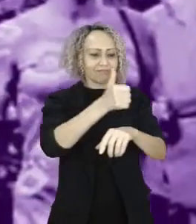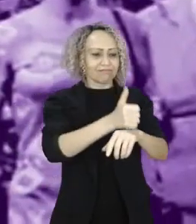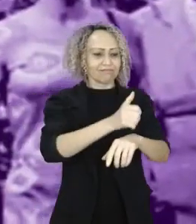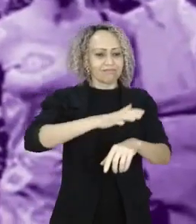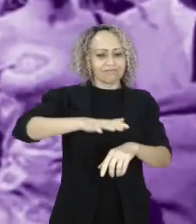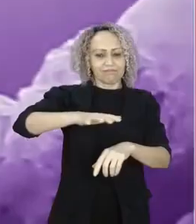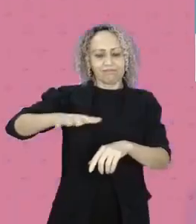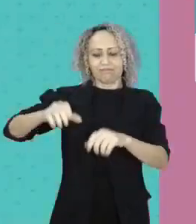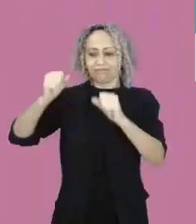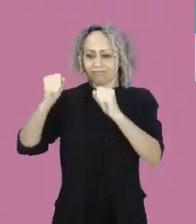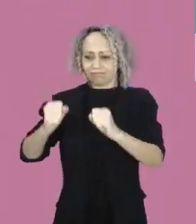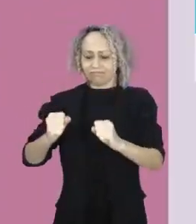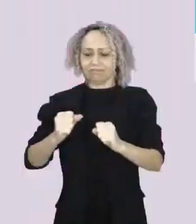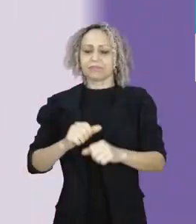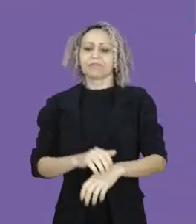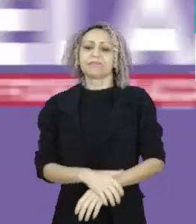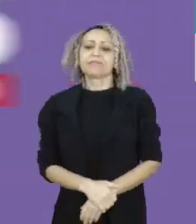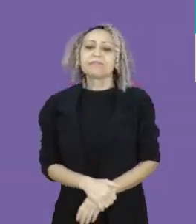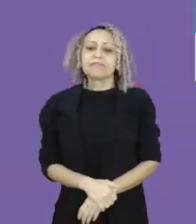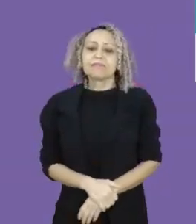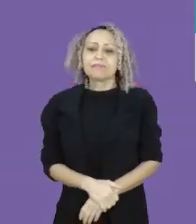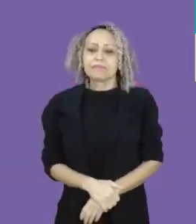de poder.